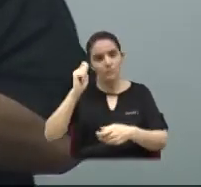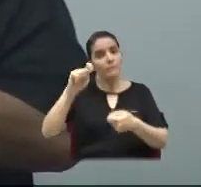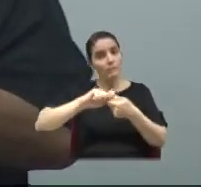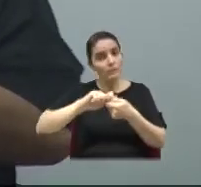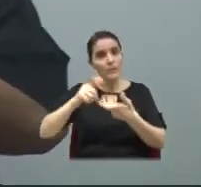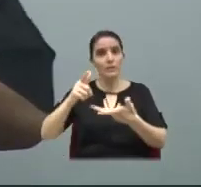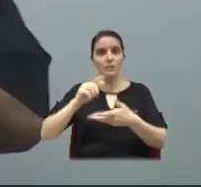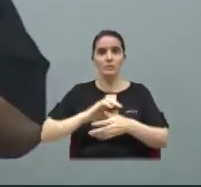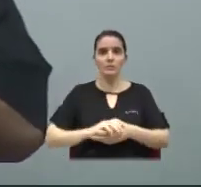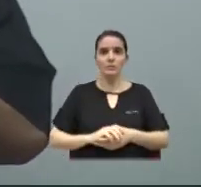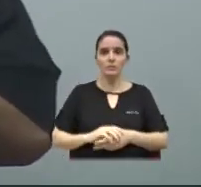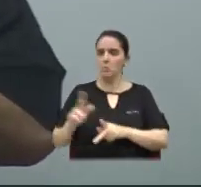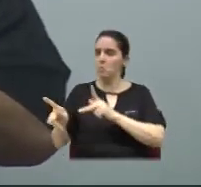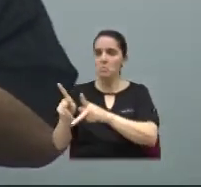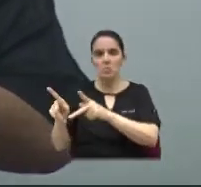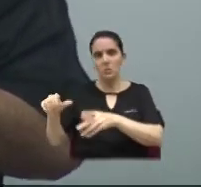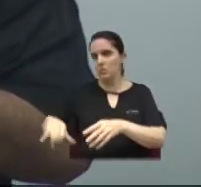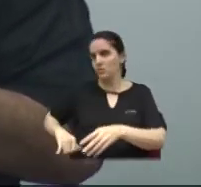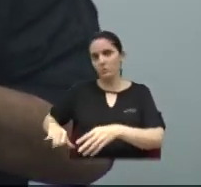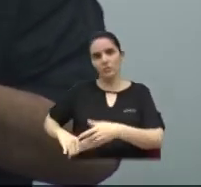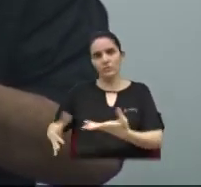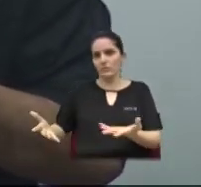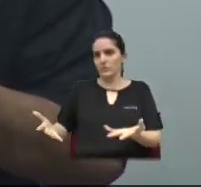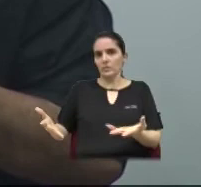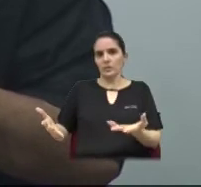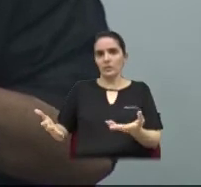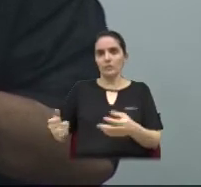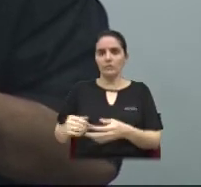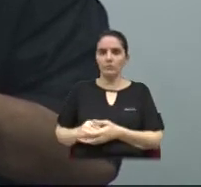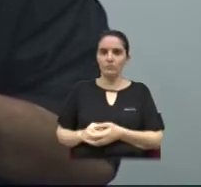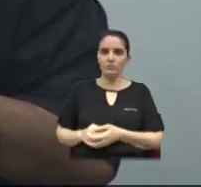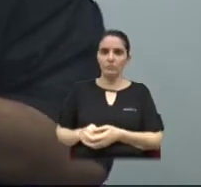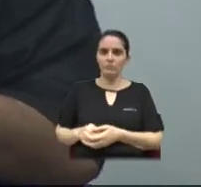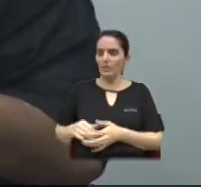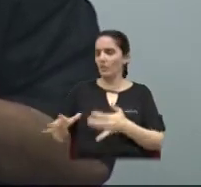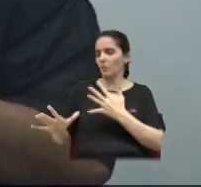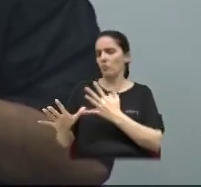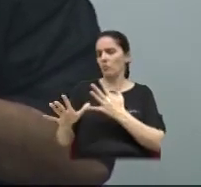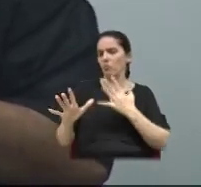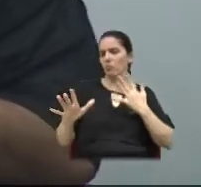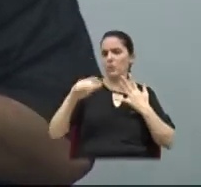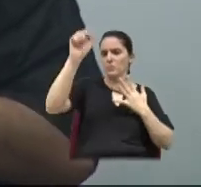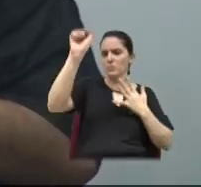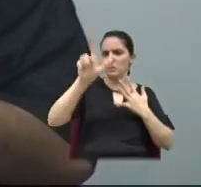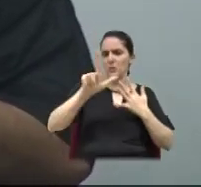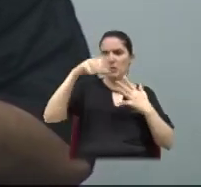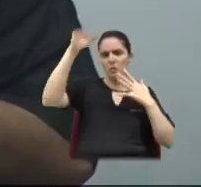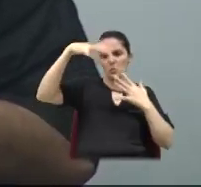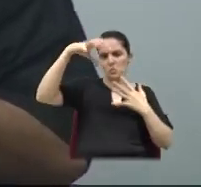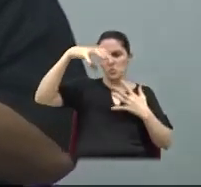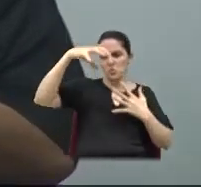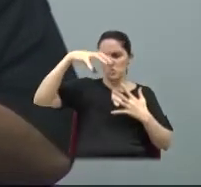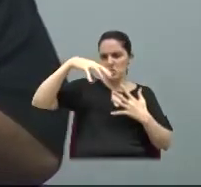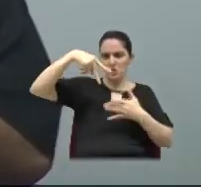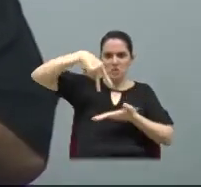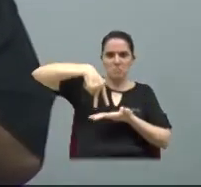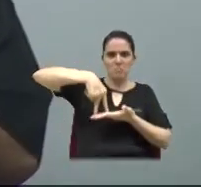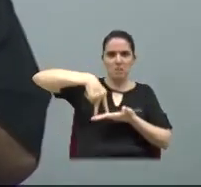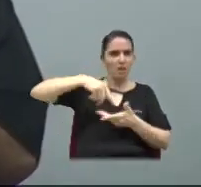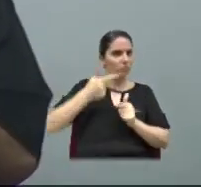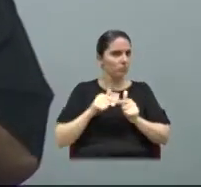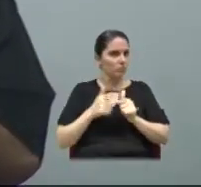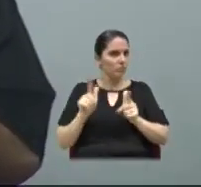a população vai ser o detalhe, vai deixar eles lá fora, tomando sol, tomando chuva, ficar em pé. Não tem